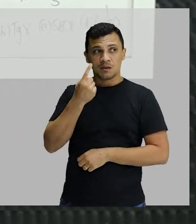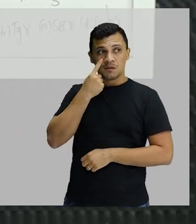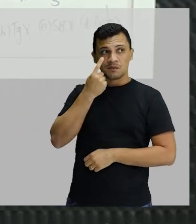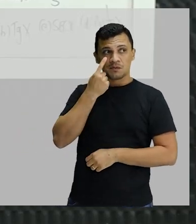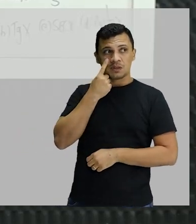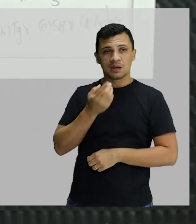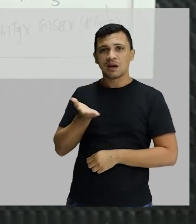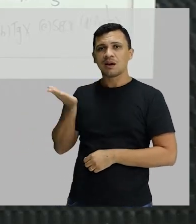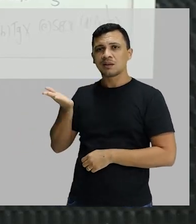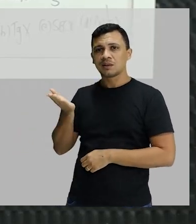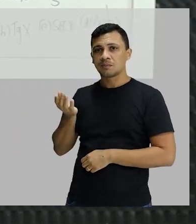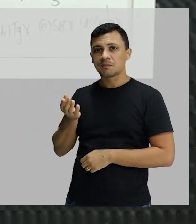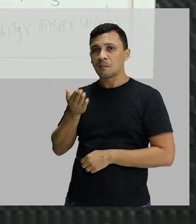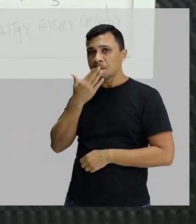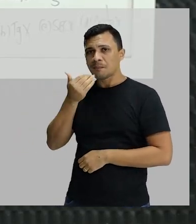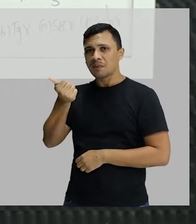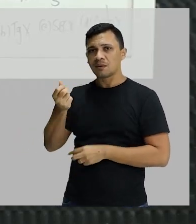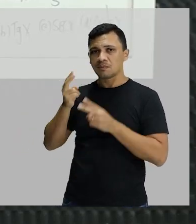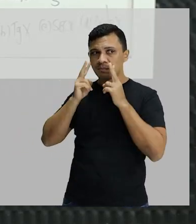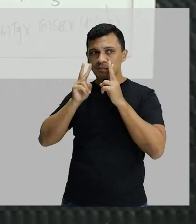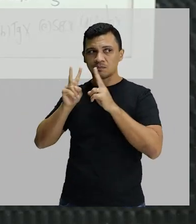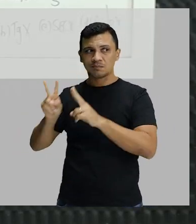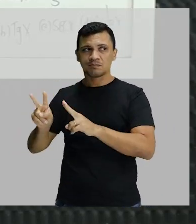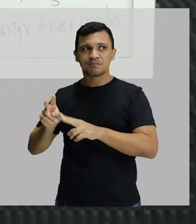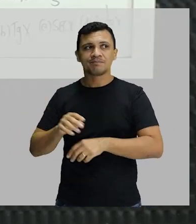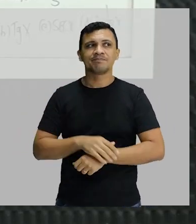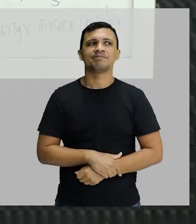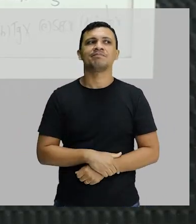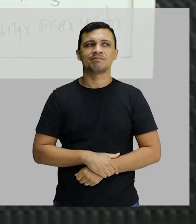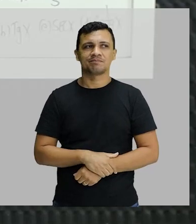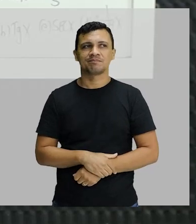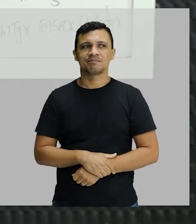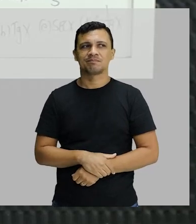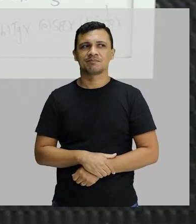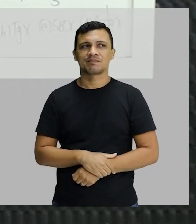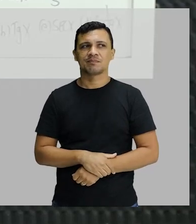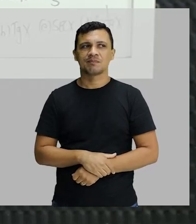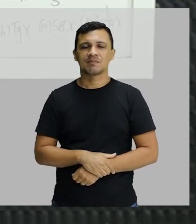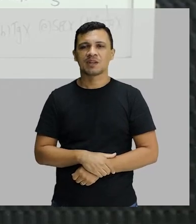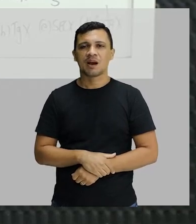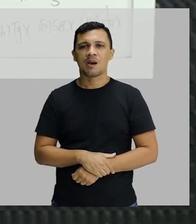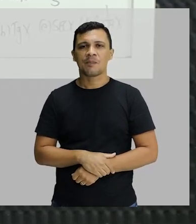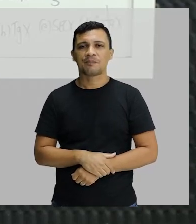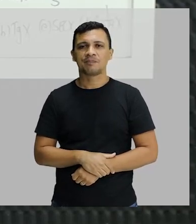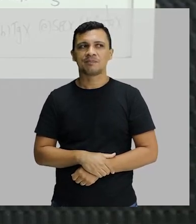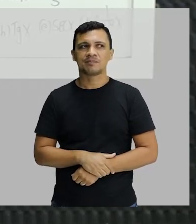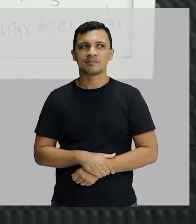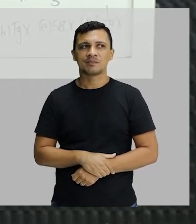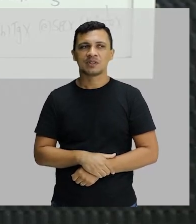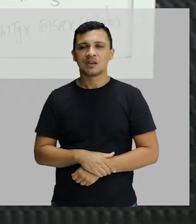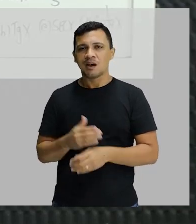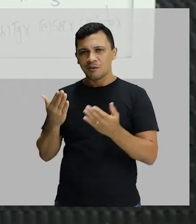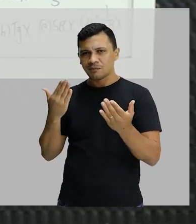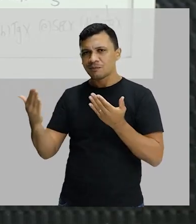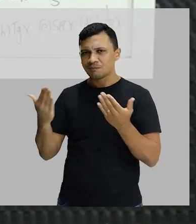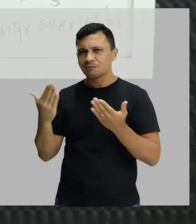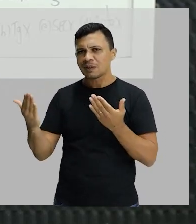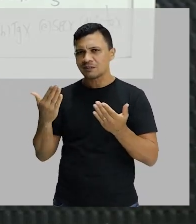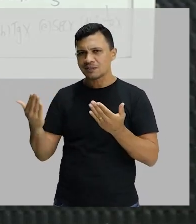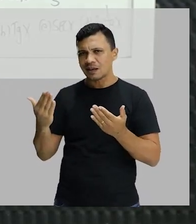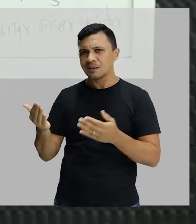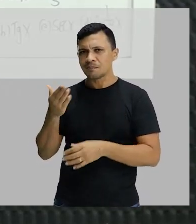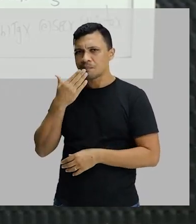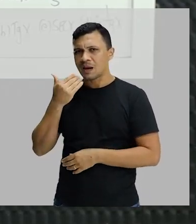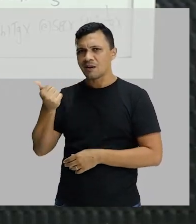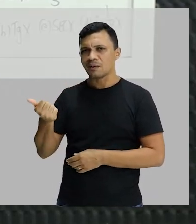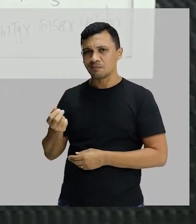observar ele melhor. Tá? Vou transferir esse triângulo aqui, para a gente poder dar uma analisada nele